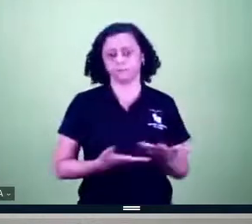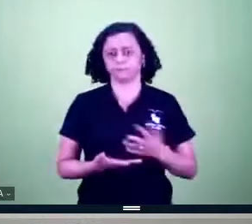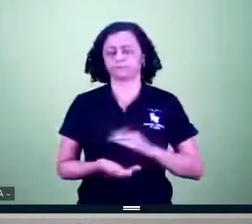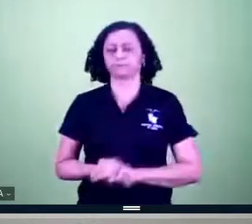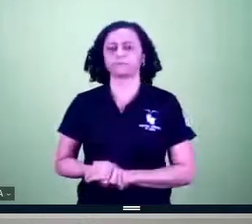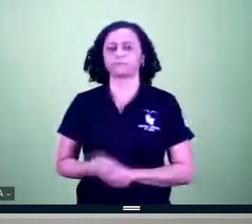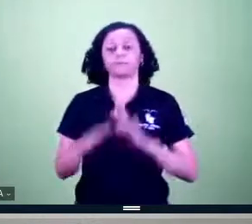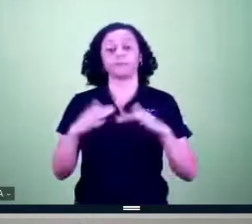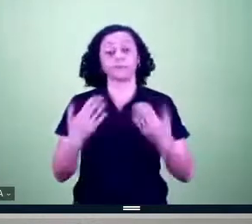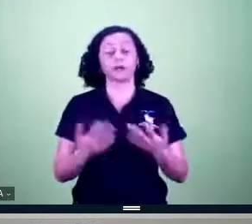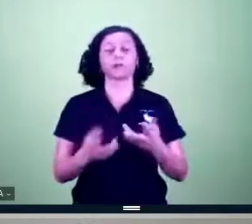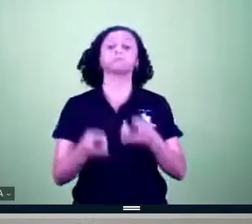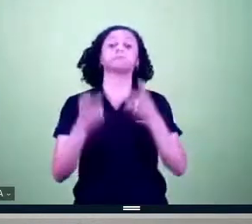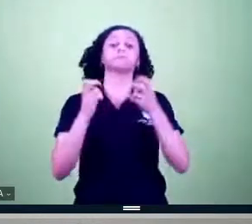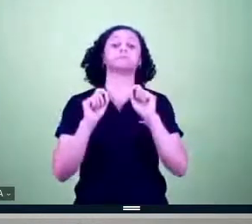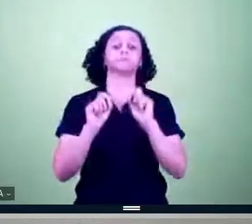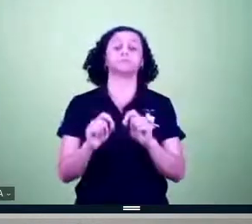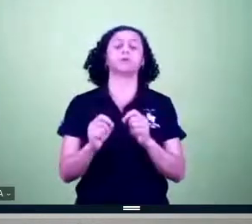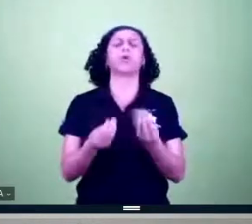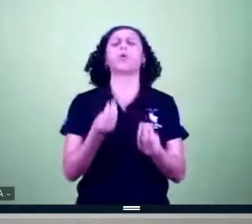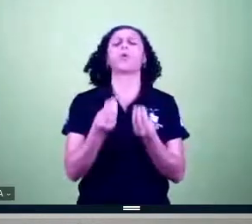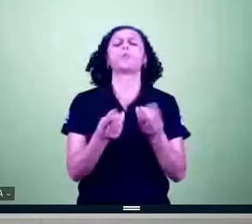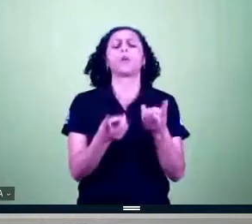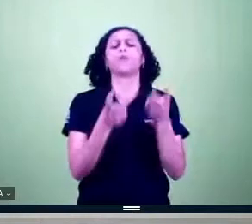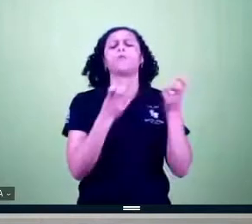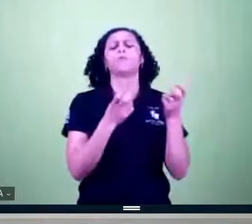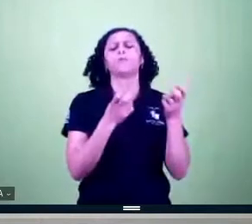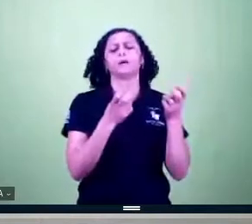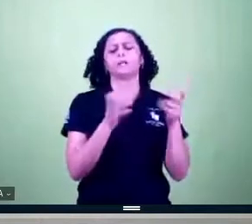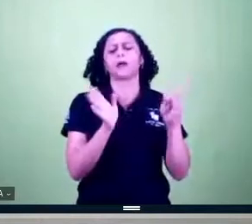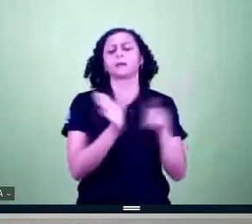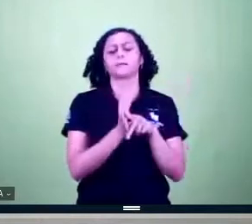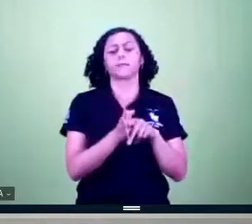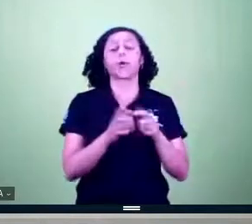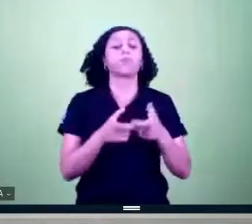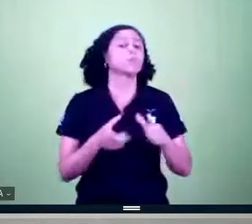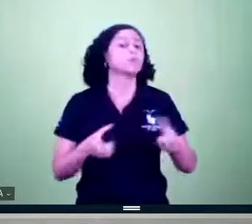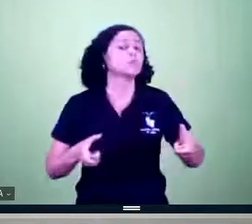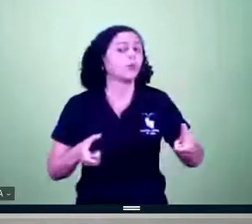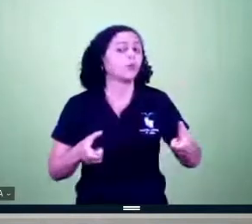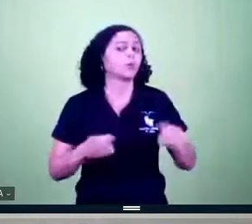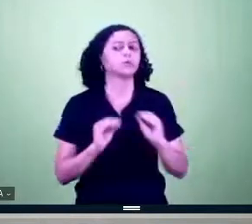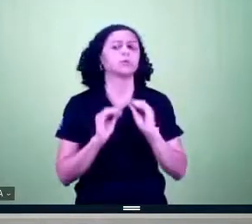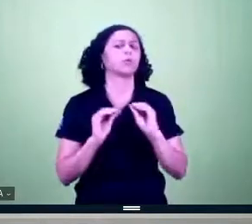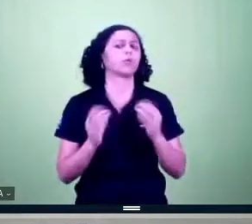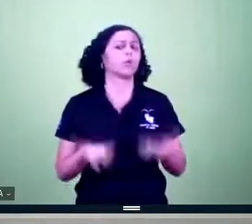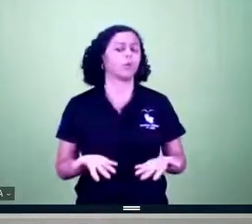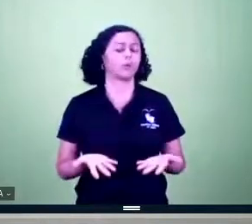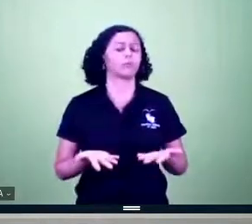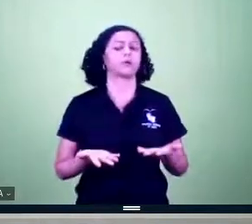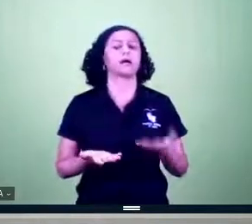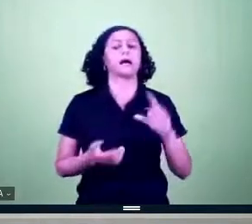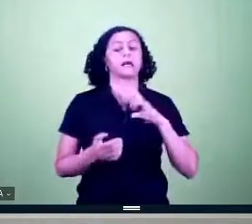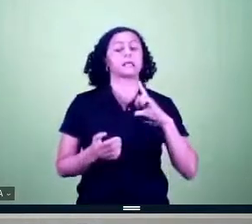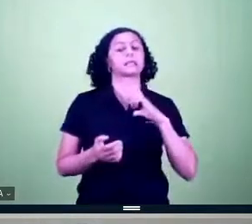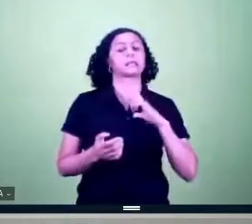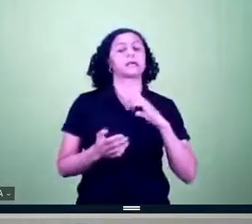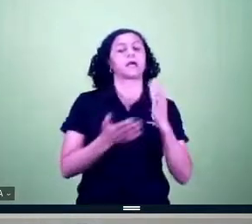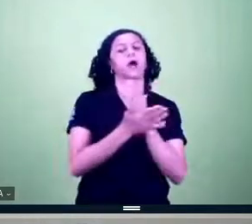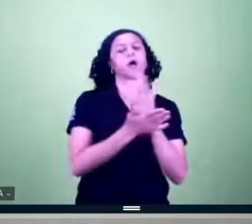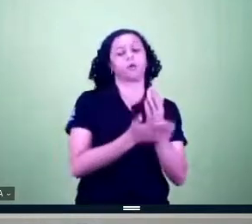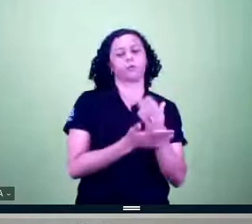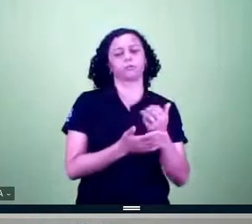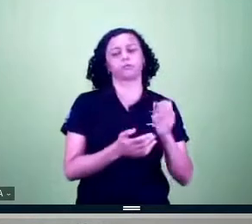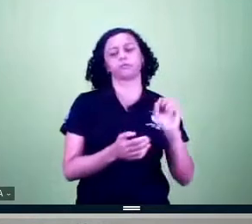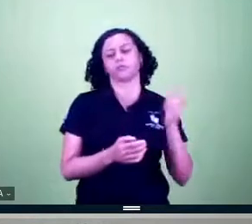Então percebam, pessoal, como é que eu faço a análise desse circuito aqui? Já coloquei alguns valores para facilitar um pouco o nosso entendimento também. Aqui a nossa fonte